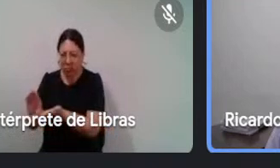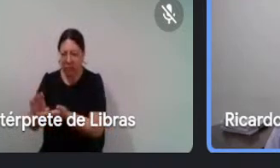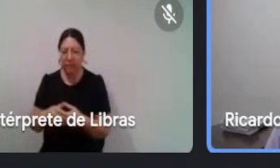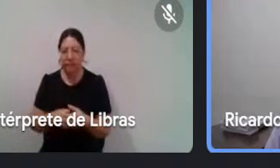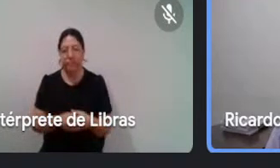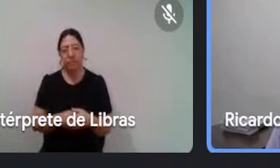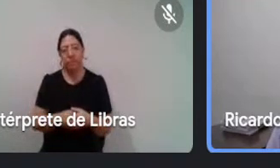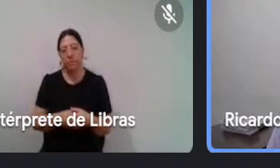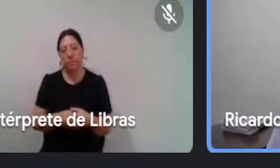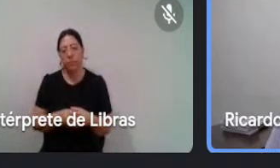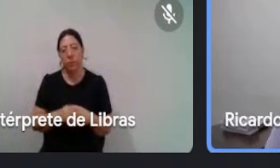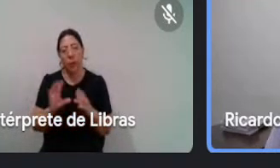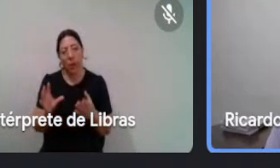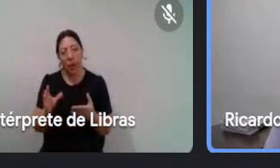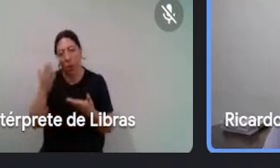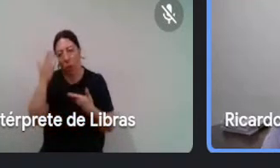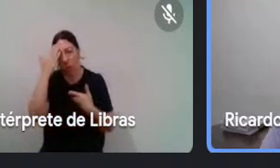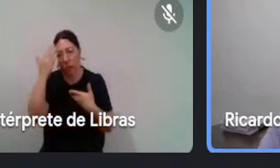atenção.